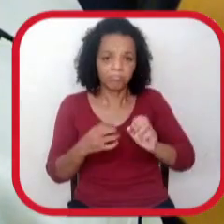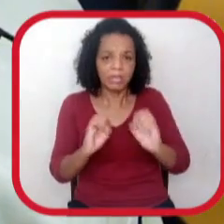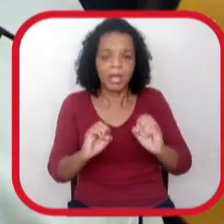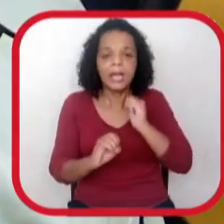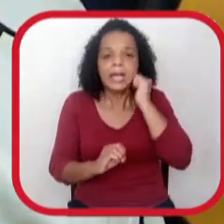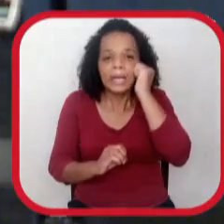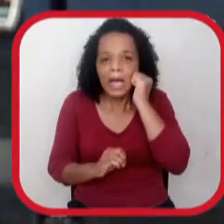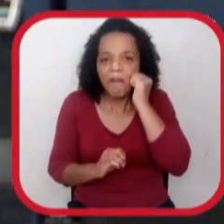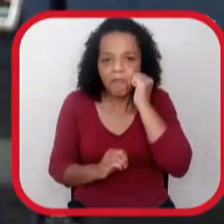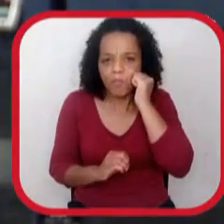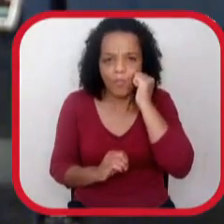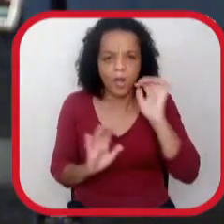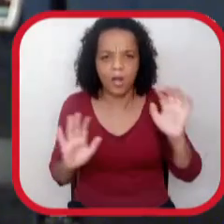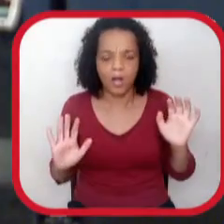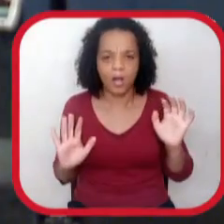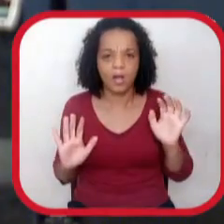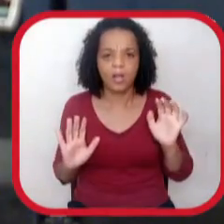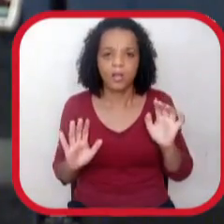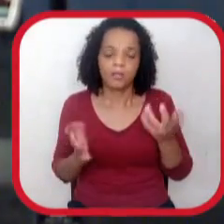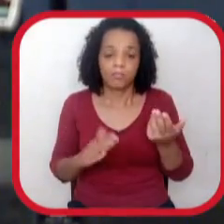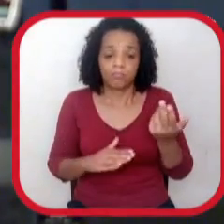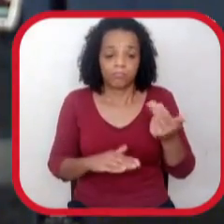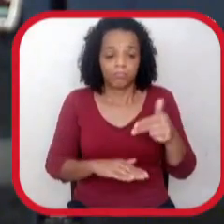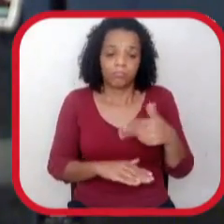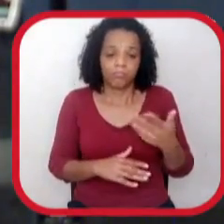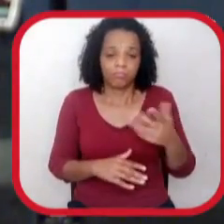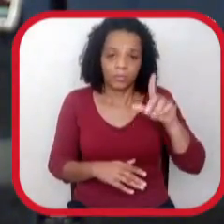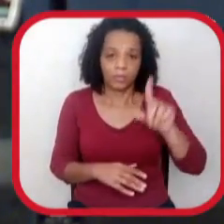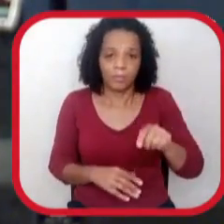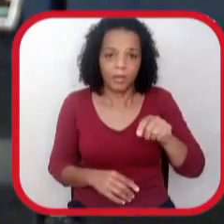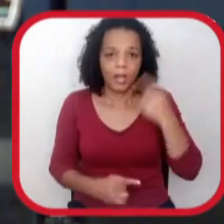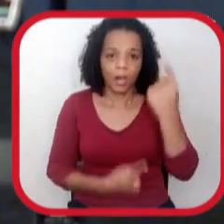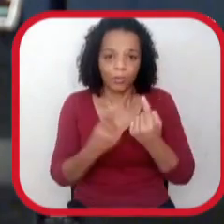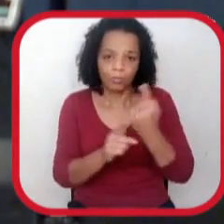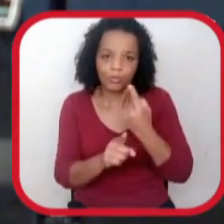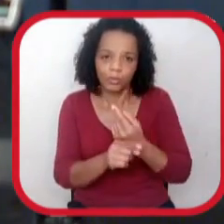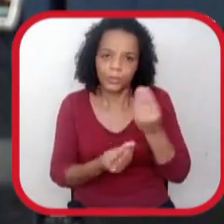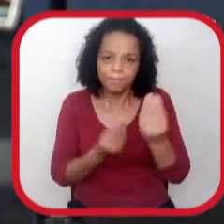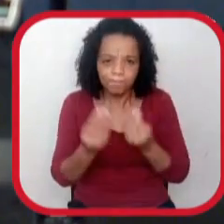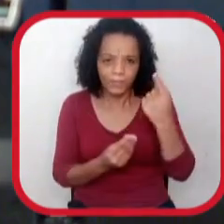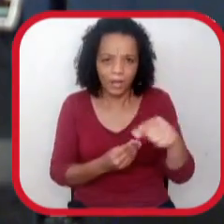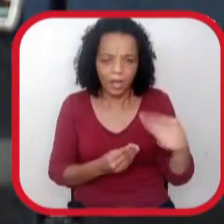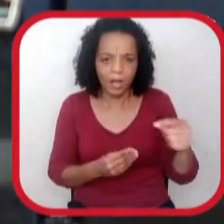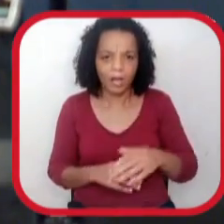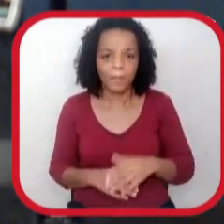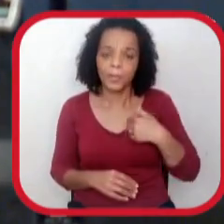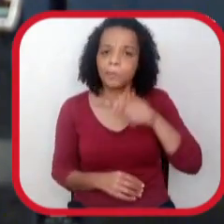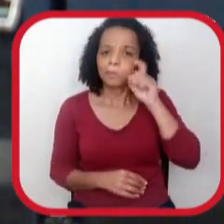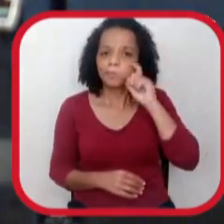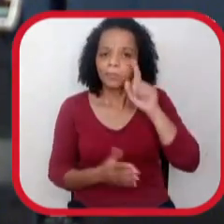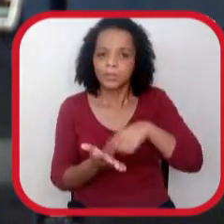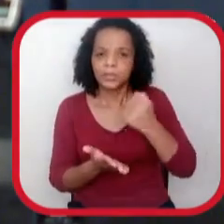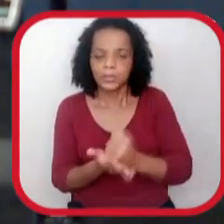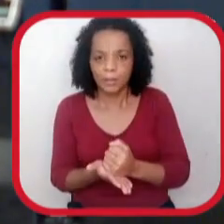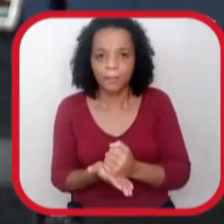nada grave, nenhuma imposição de... mas já tive alguns momentos desconfortáveis. Eu